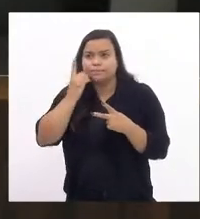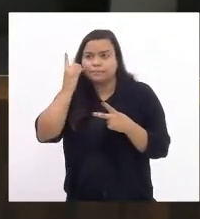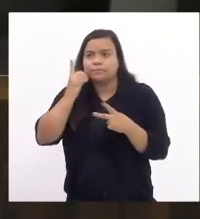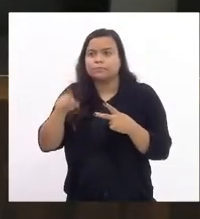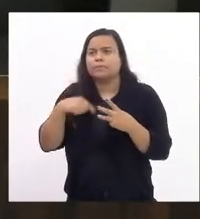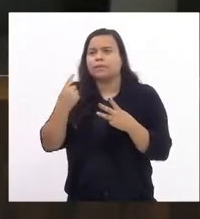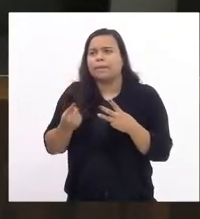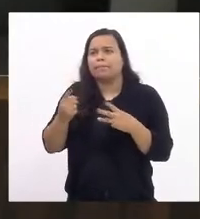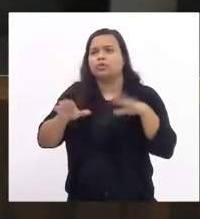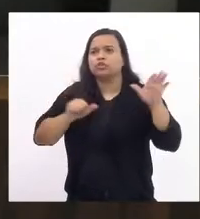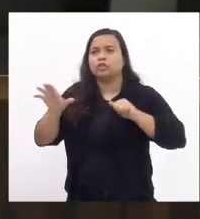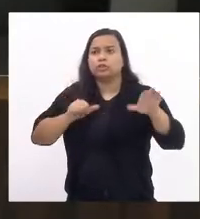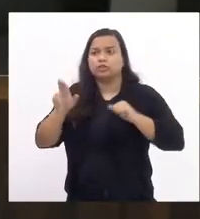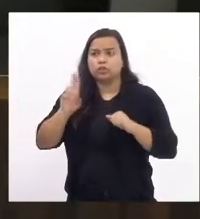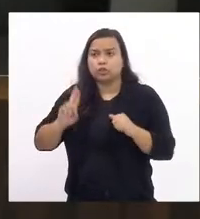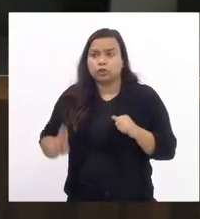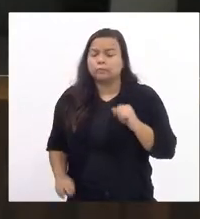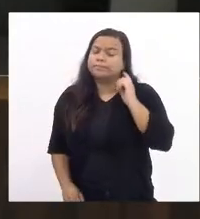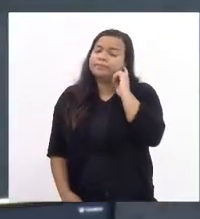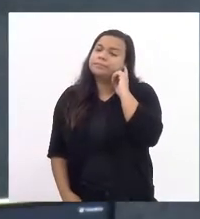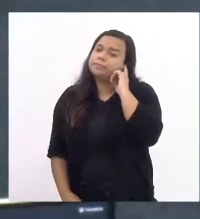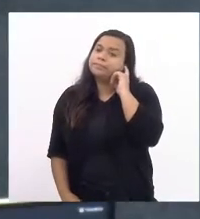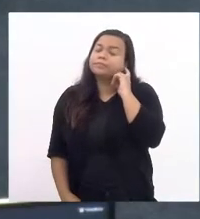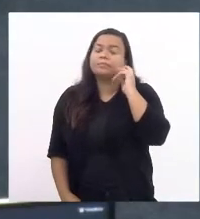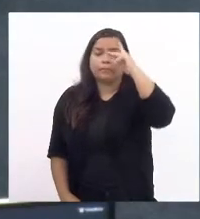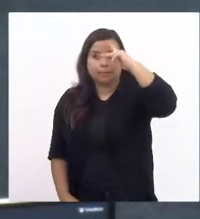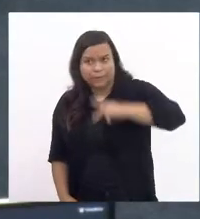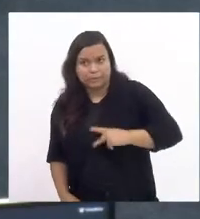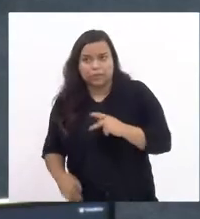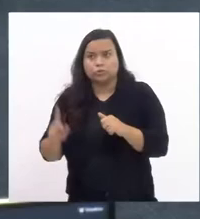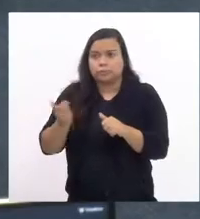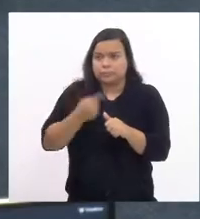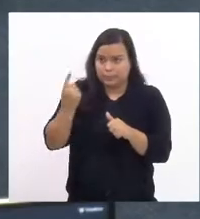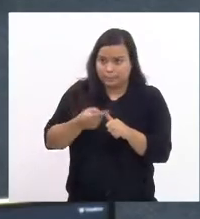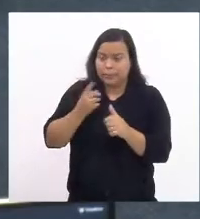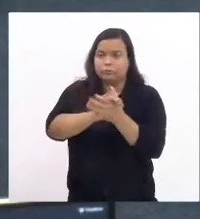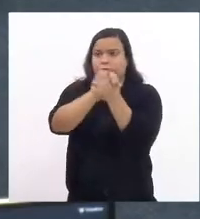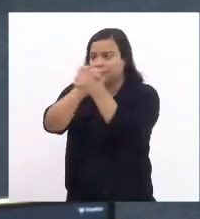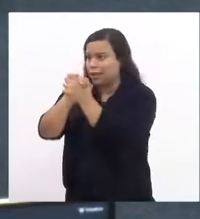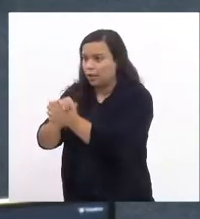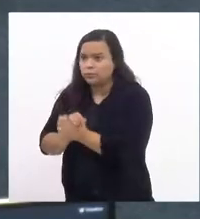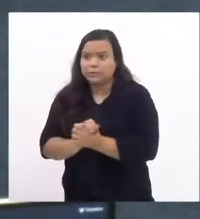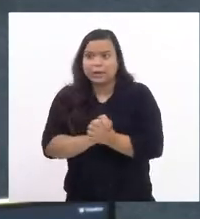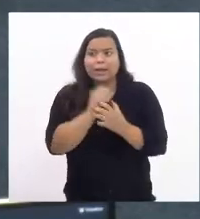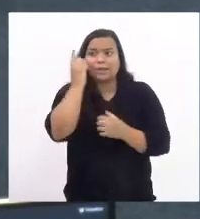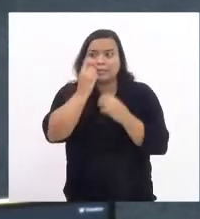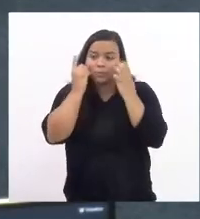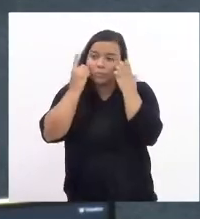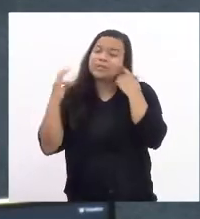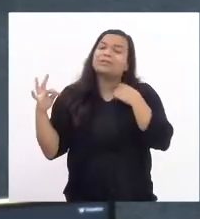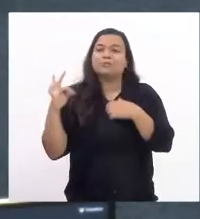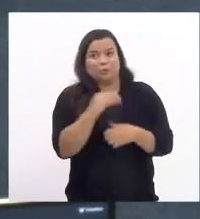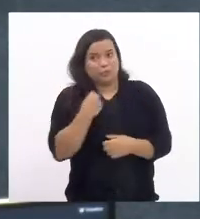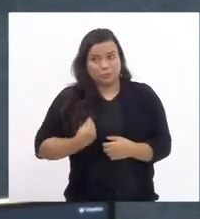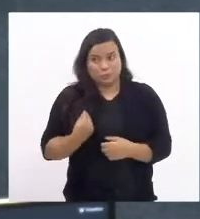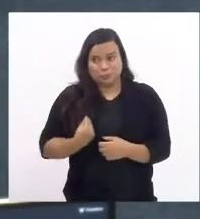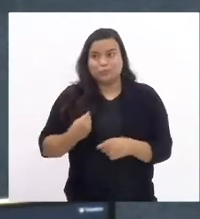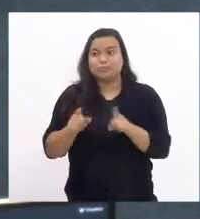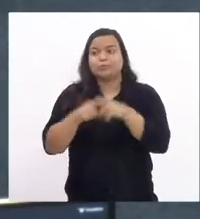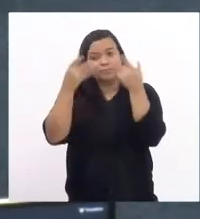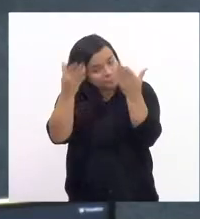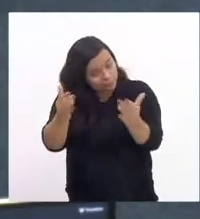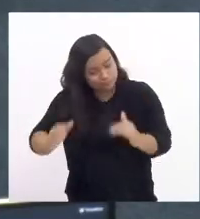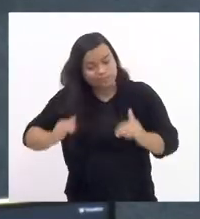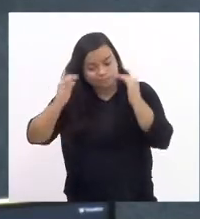chamada nominal dos senhores parlamentares. Presidente, primeiro saudar todos os deputados, saudar a Vossa